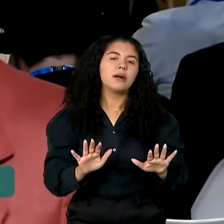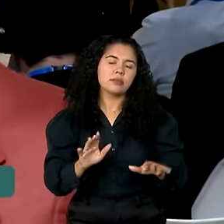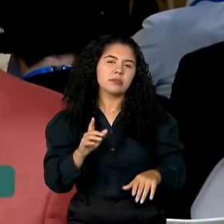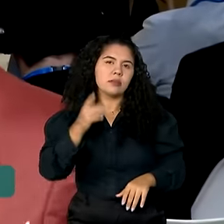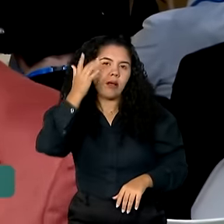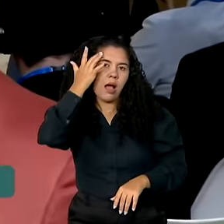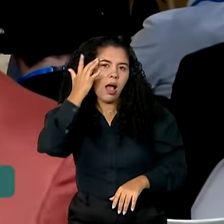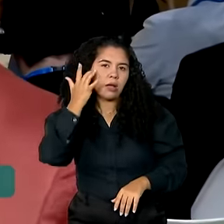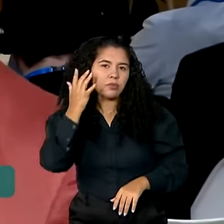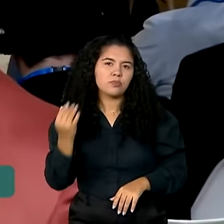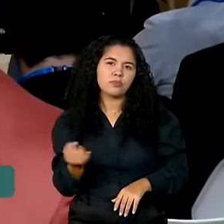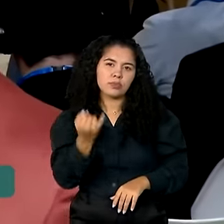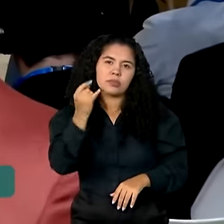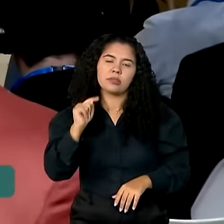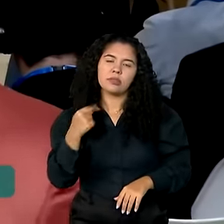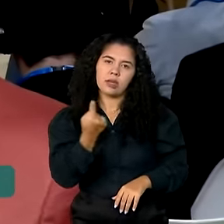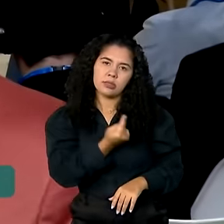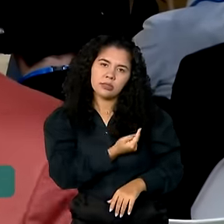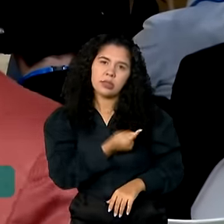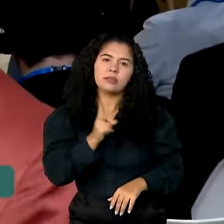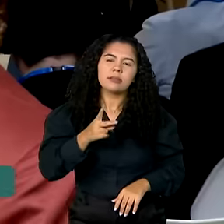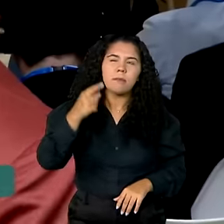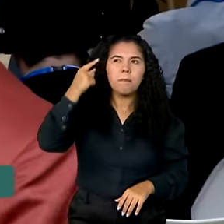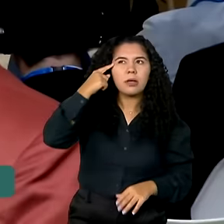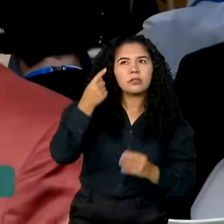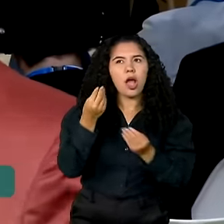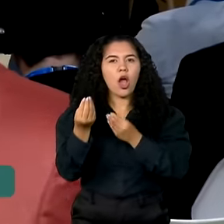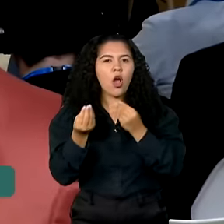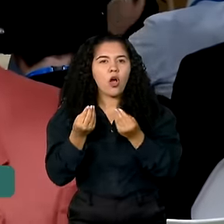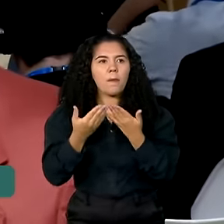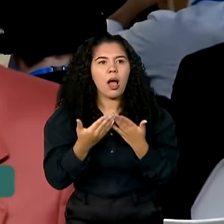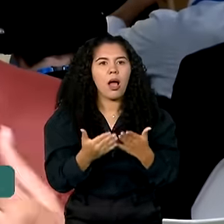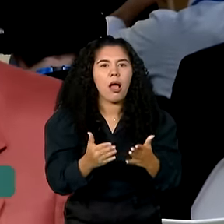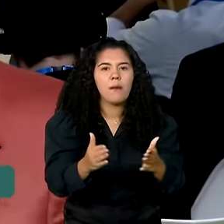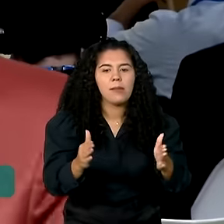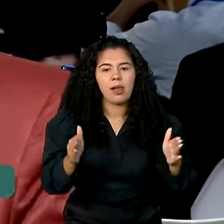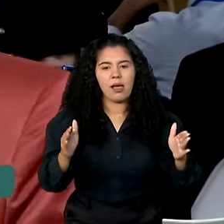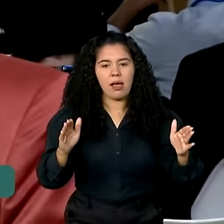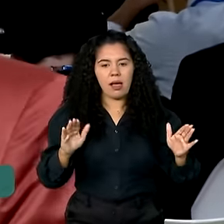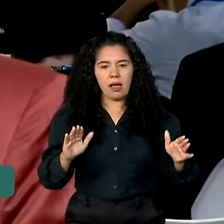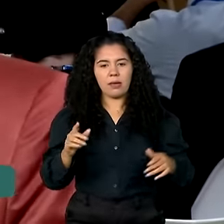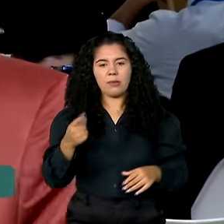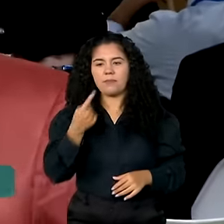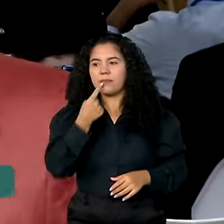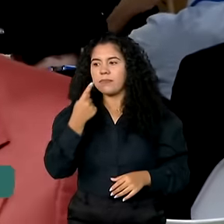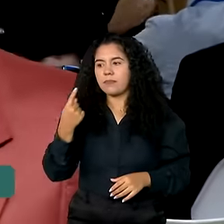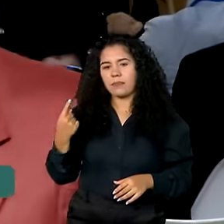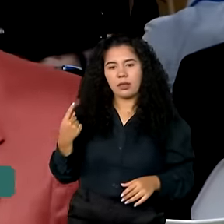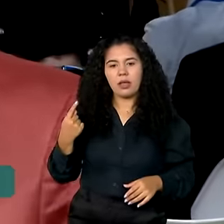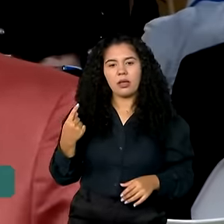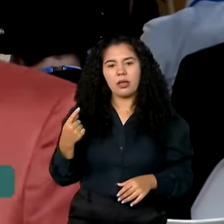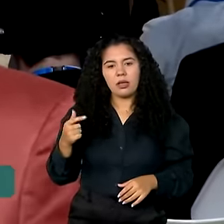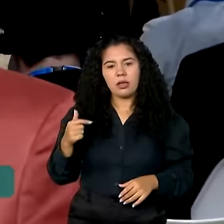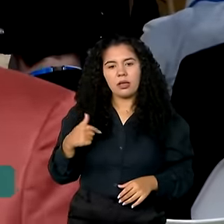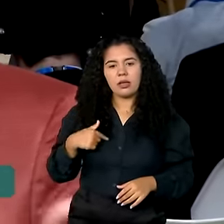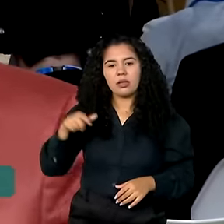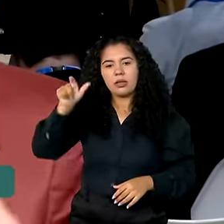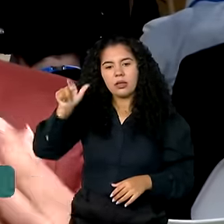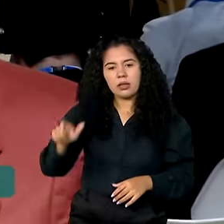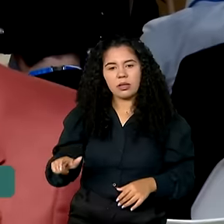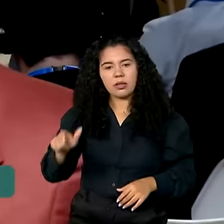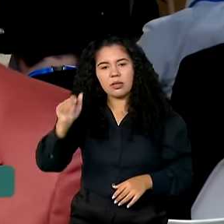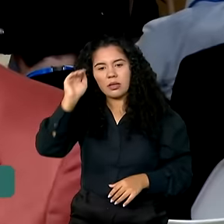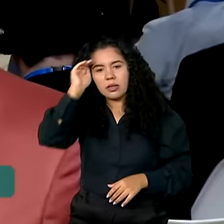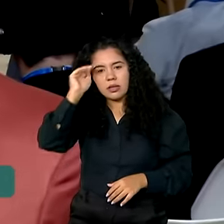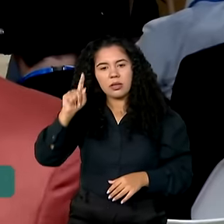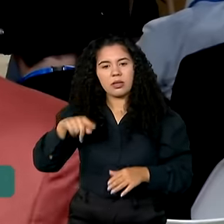que é importante cada vez mais a gente pensar também em como ampliar melhor esse espaço. Eu estava agora há pouco ouvindo a pessoa que me antecedeu falar, né, a pessoa que faz